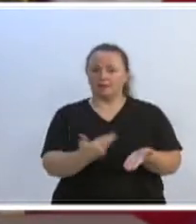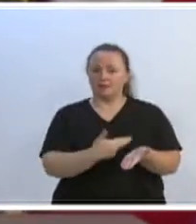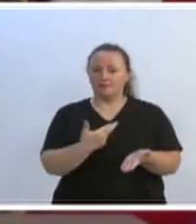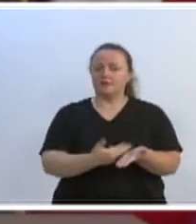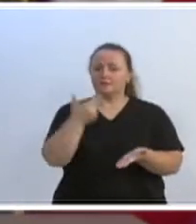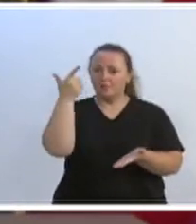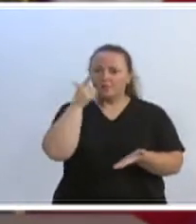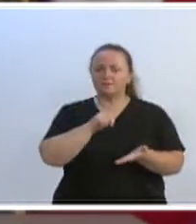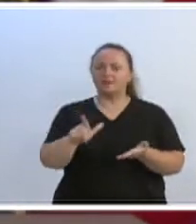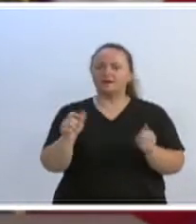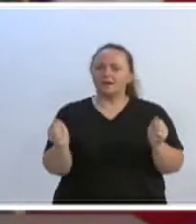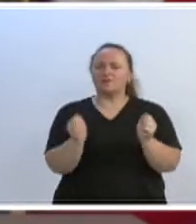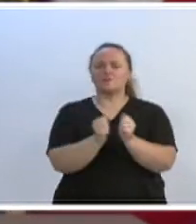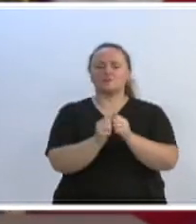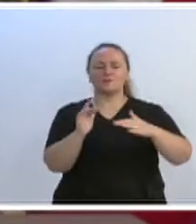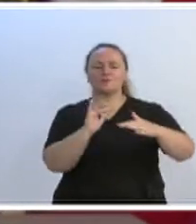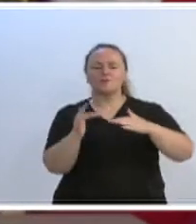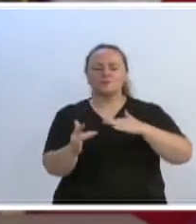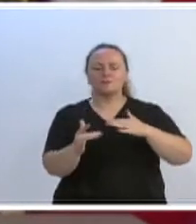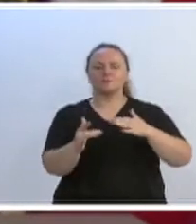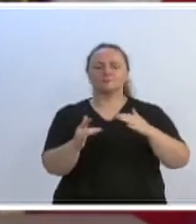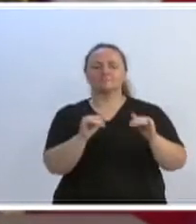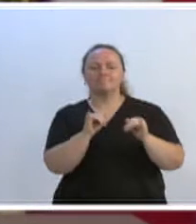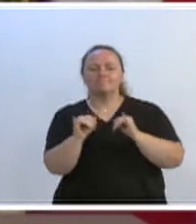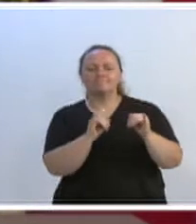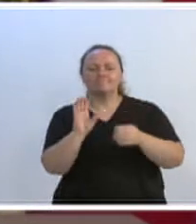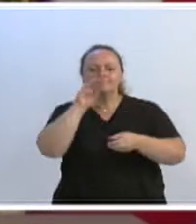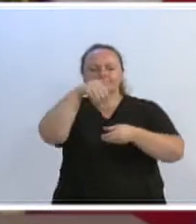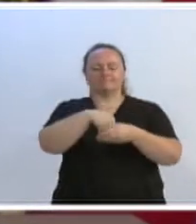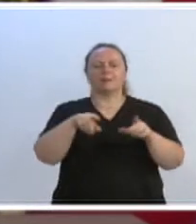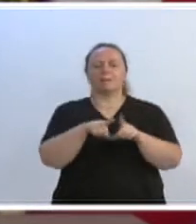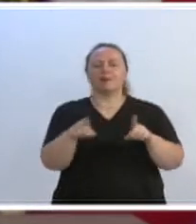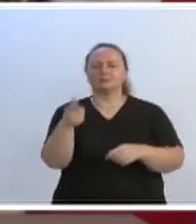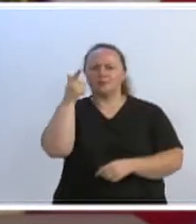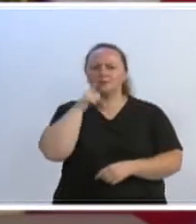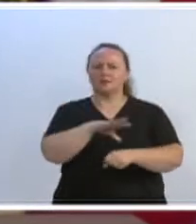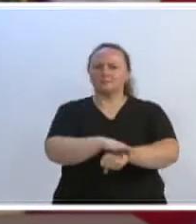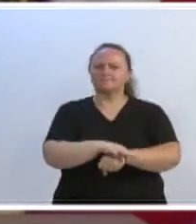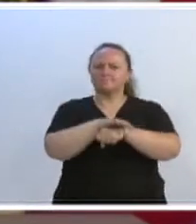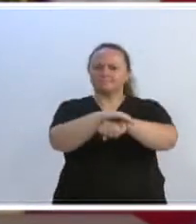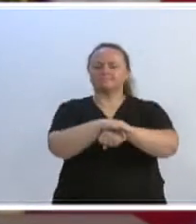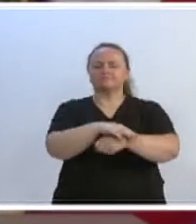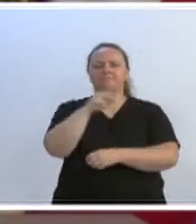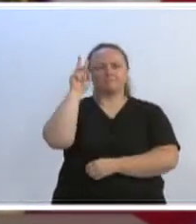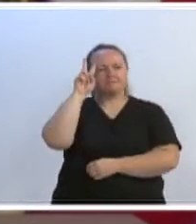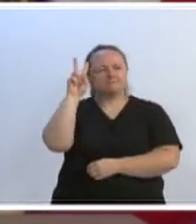com certeza a professora Sueli é uma mulher além do seu tempo. Muito obrigado.